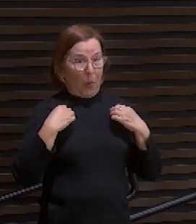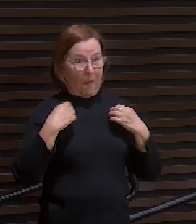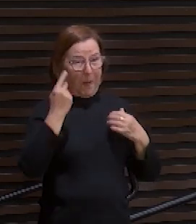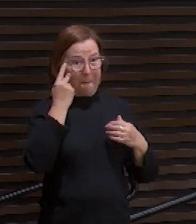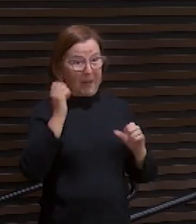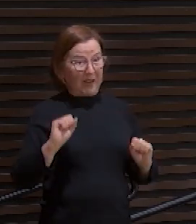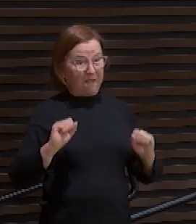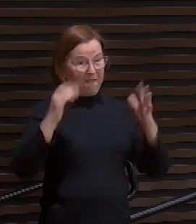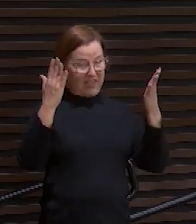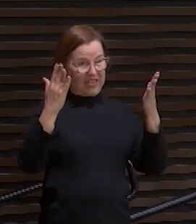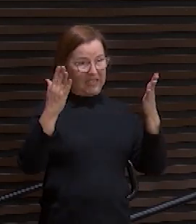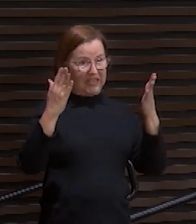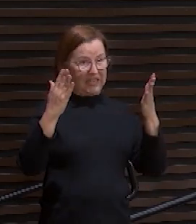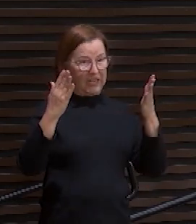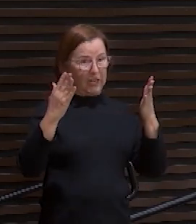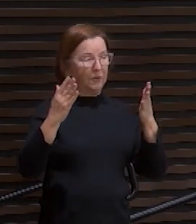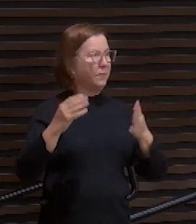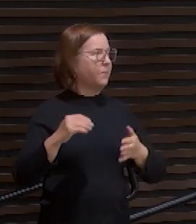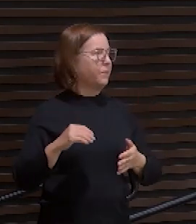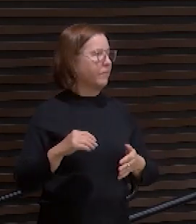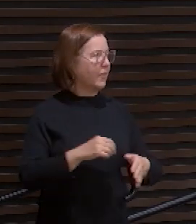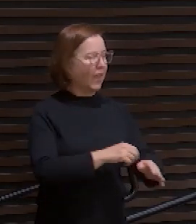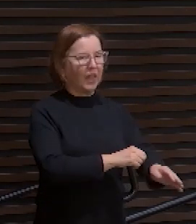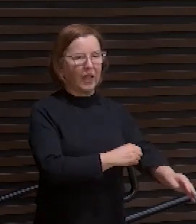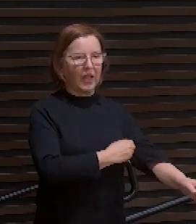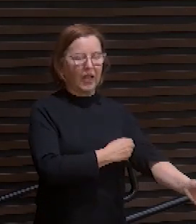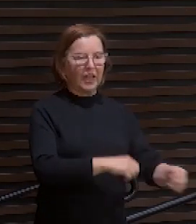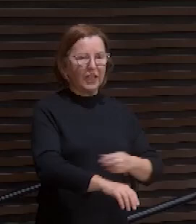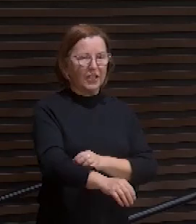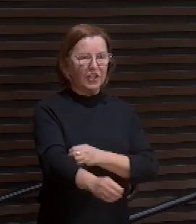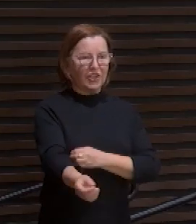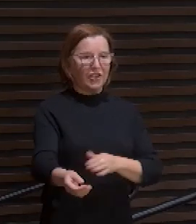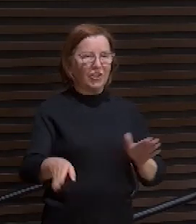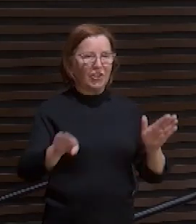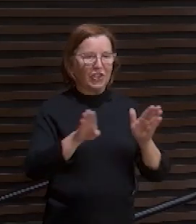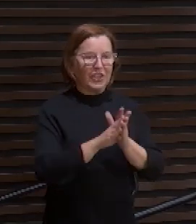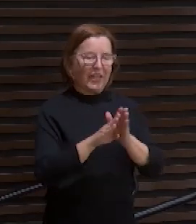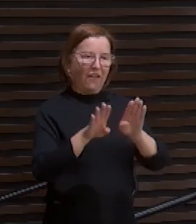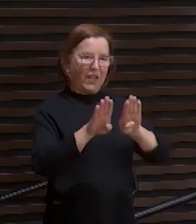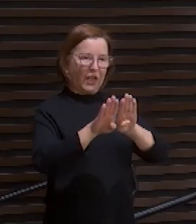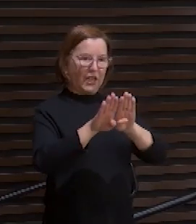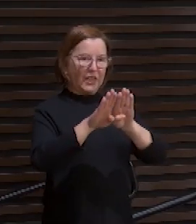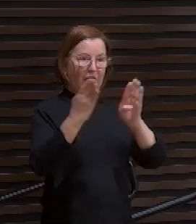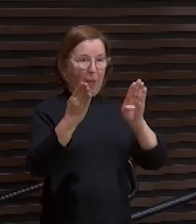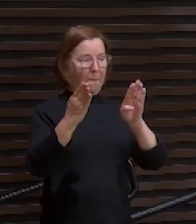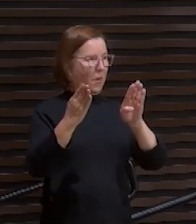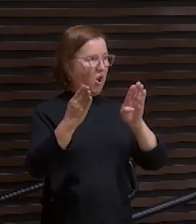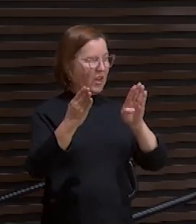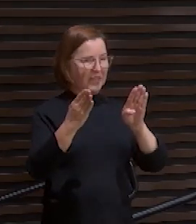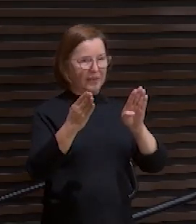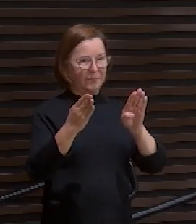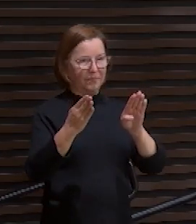Chegava na porta da festa. Foi convidado.